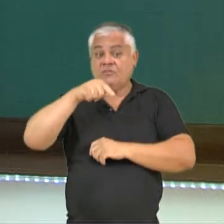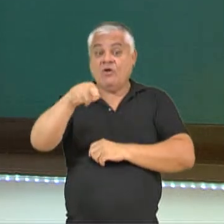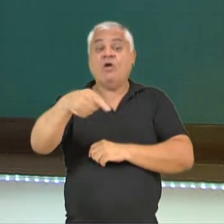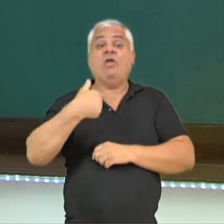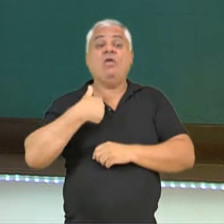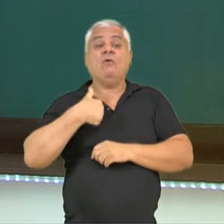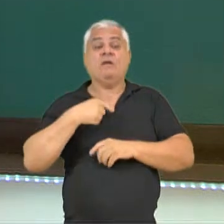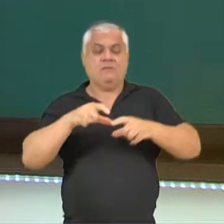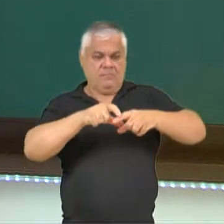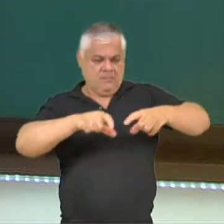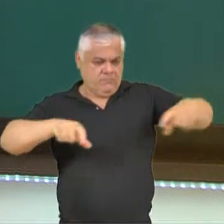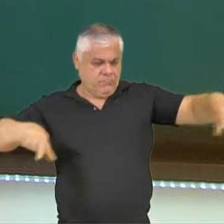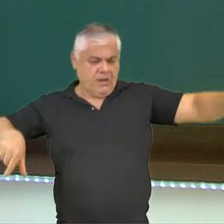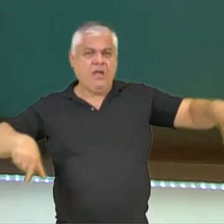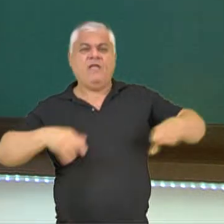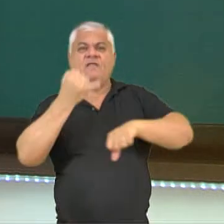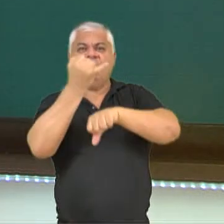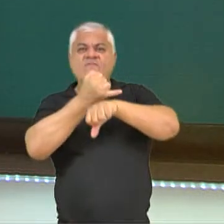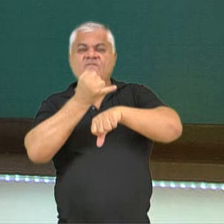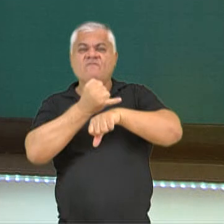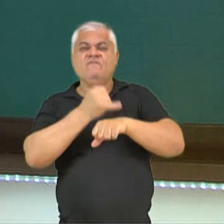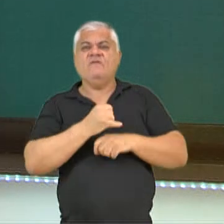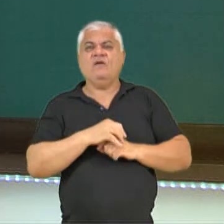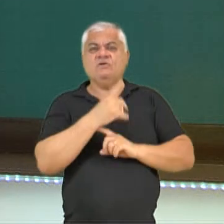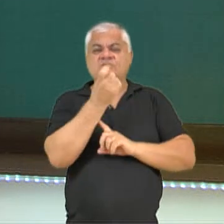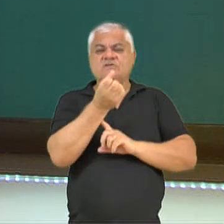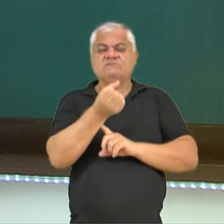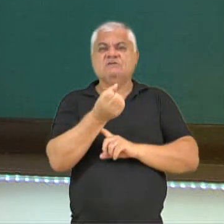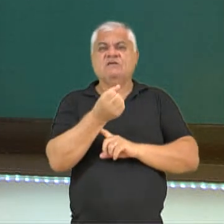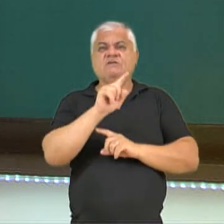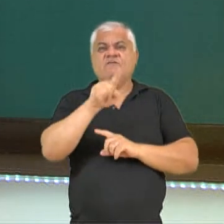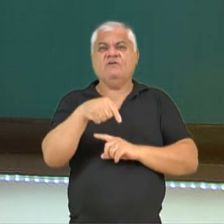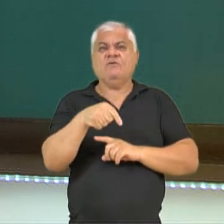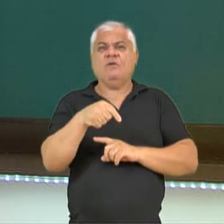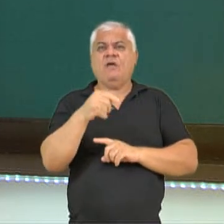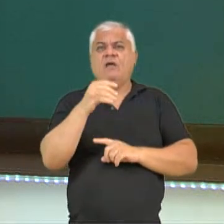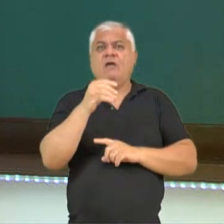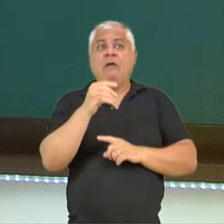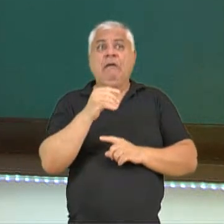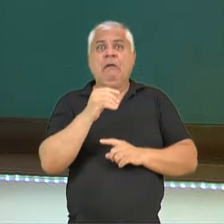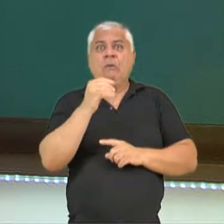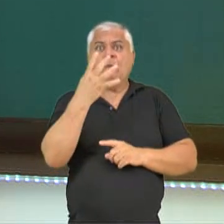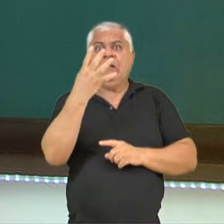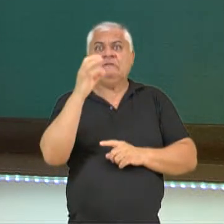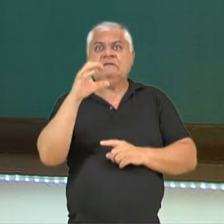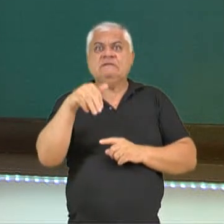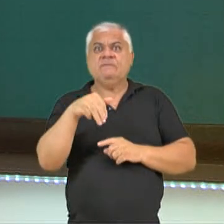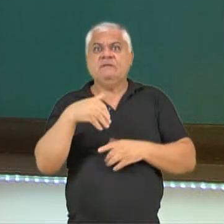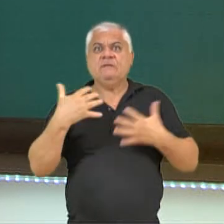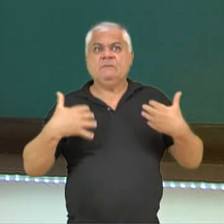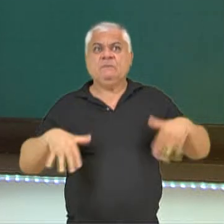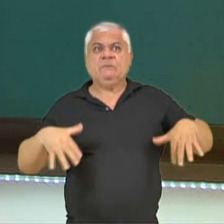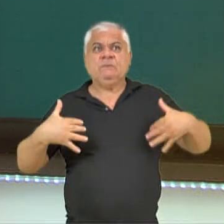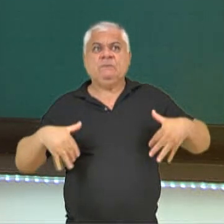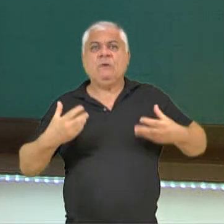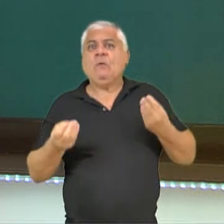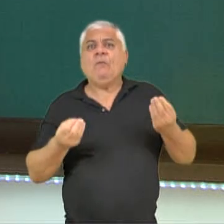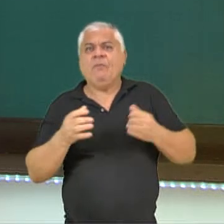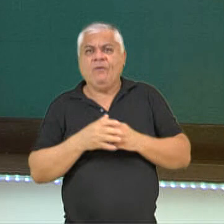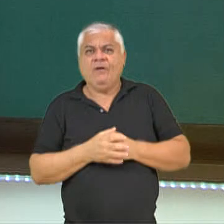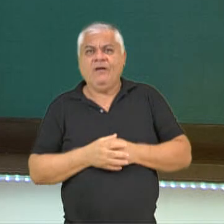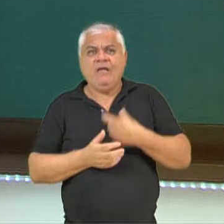quero uma barra com 16 elevado a 0,4 centímetros. Se vira, é isso que eu preciso. E